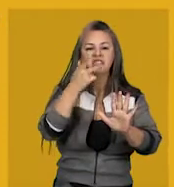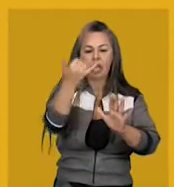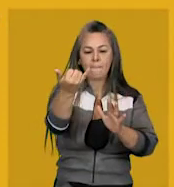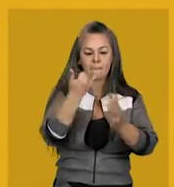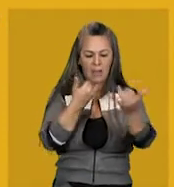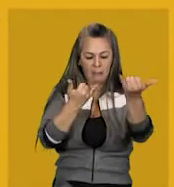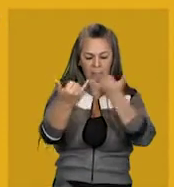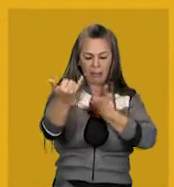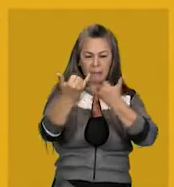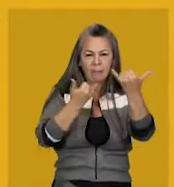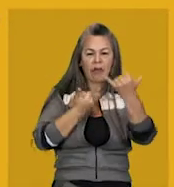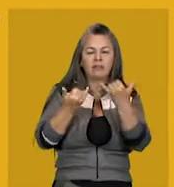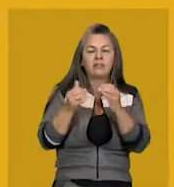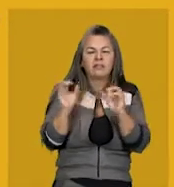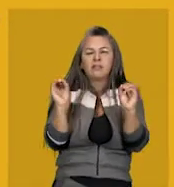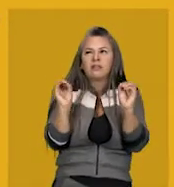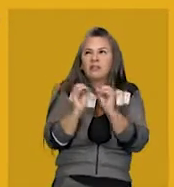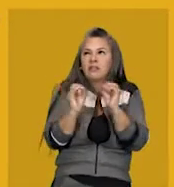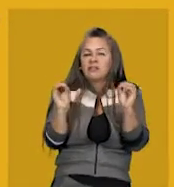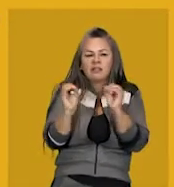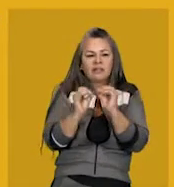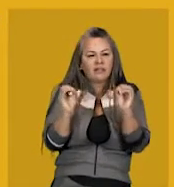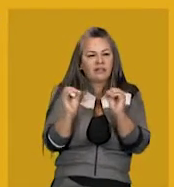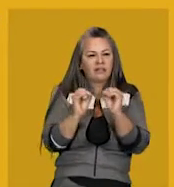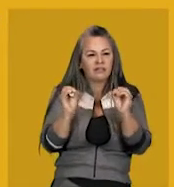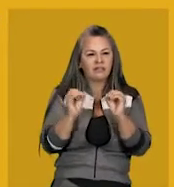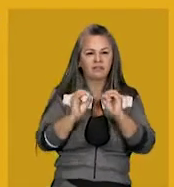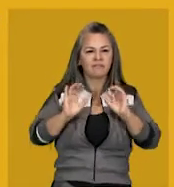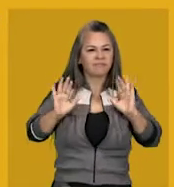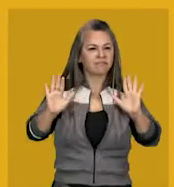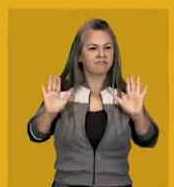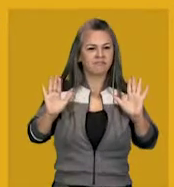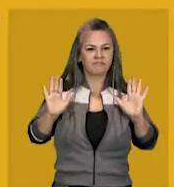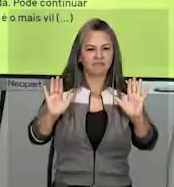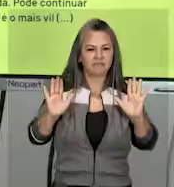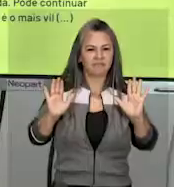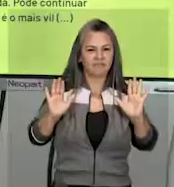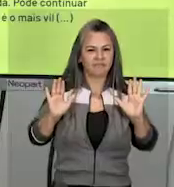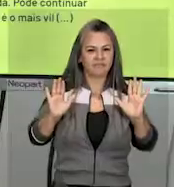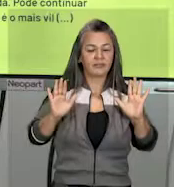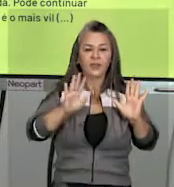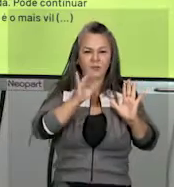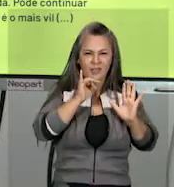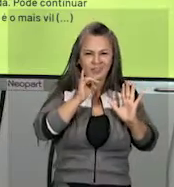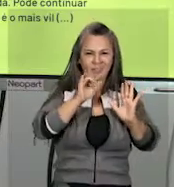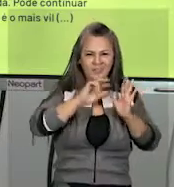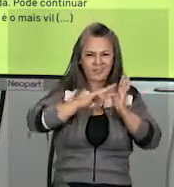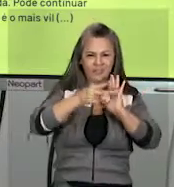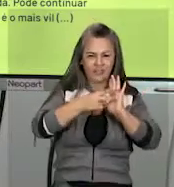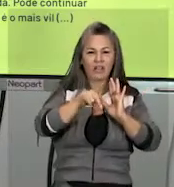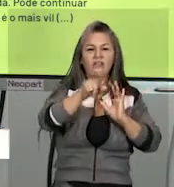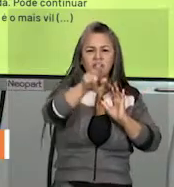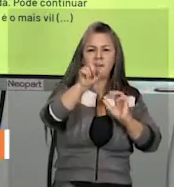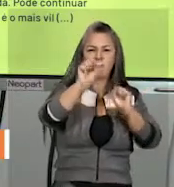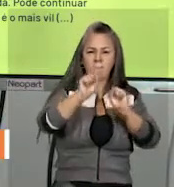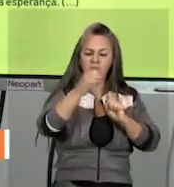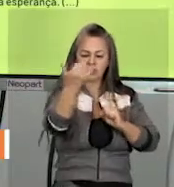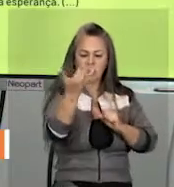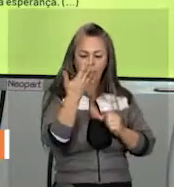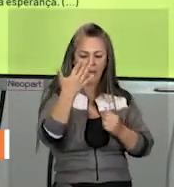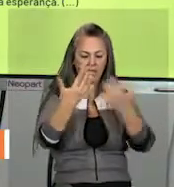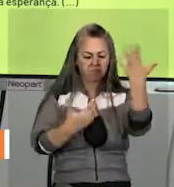nada. Pode continuar apregoando, sou Jasão, é o mais vil. Quer dizer, pode continuar me xingando que não tem problema